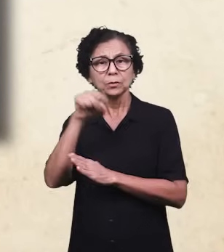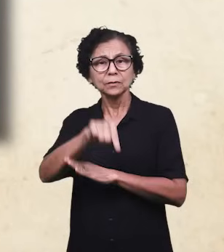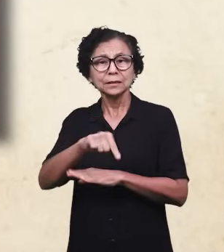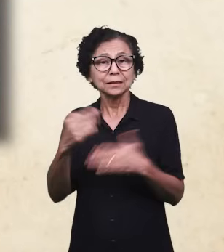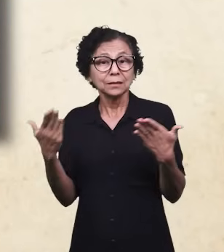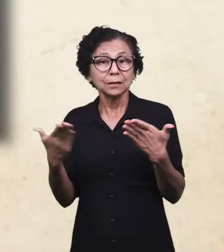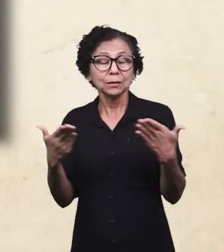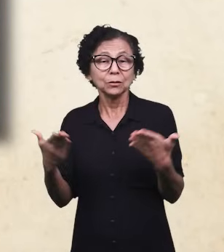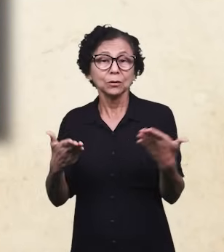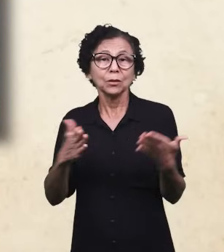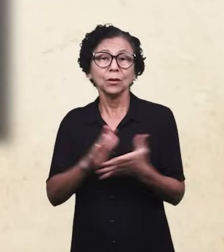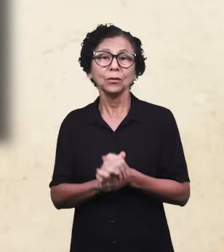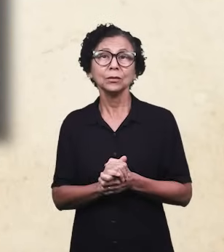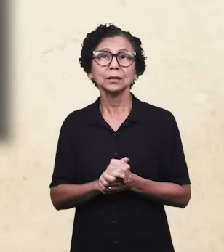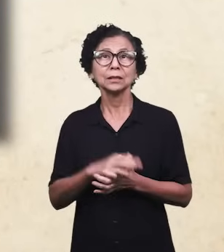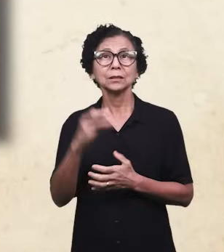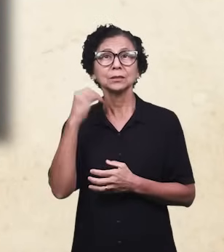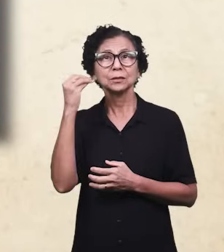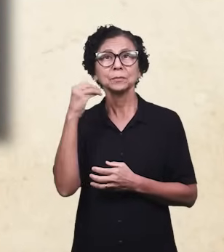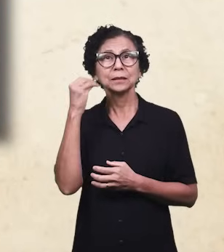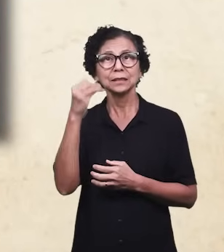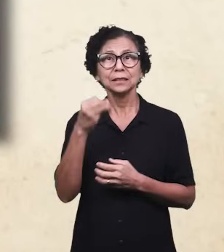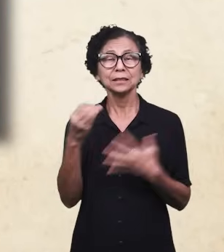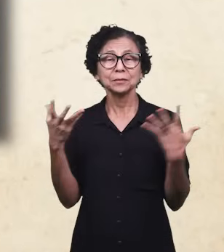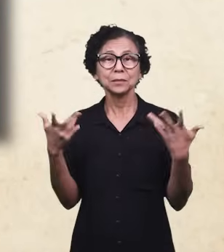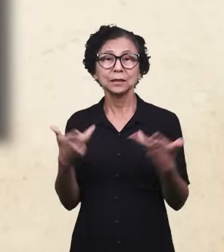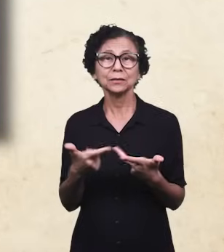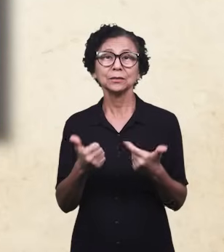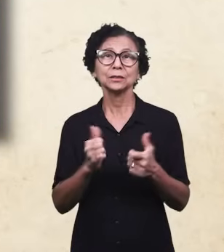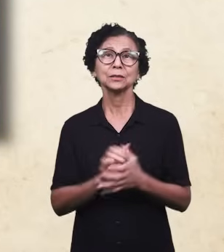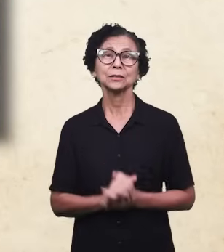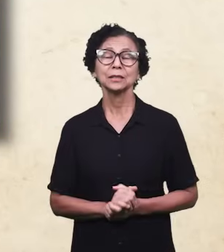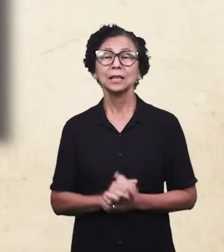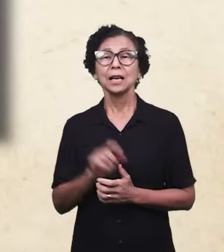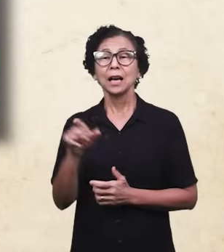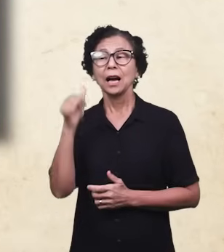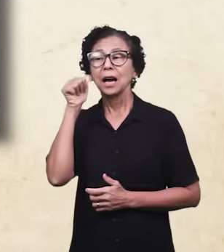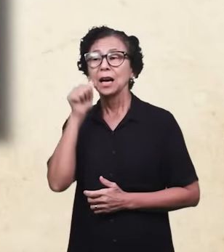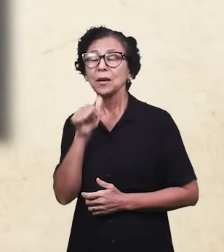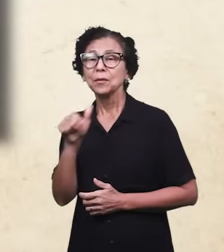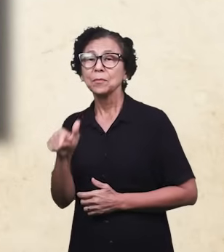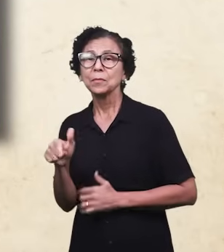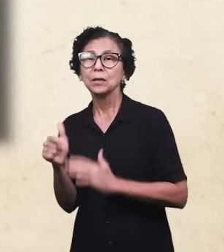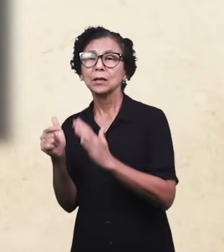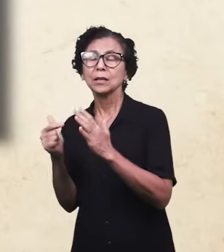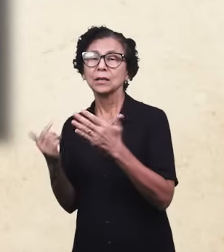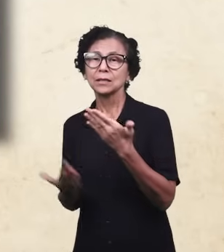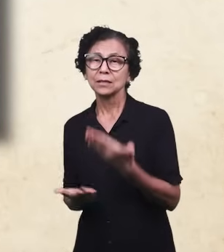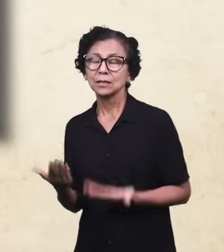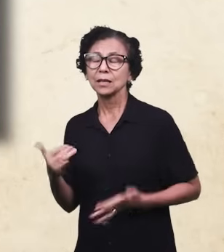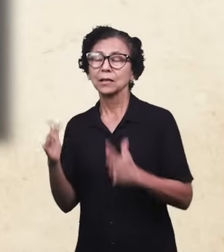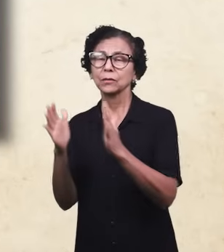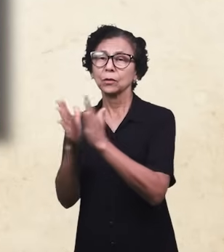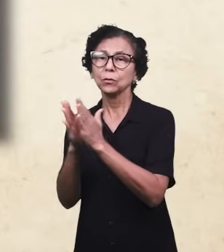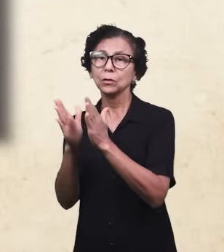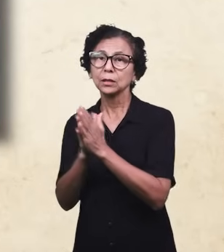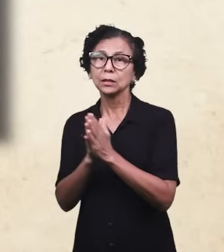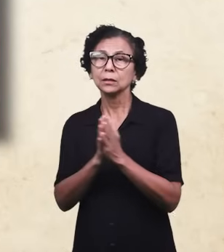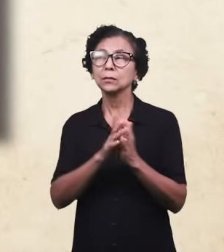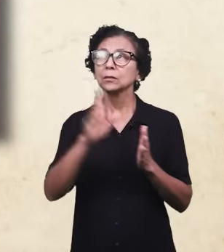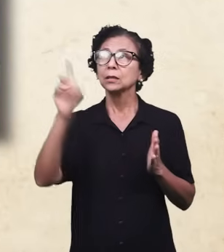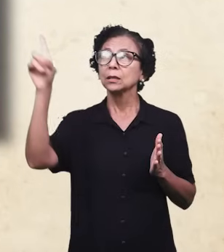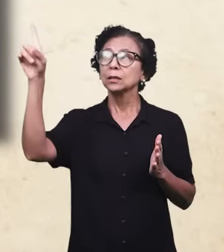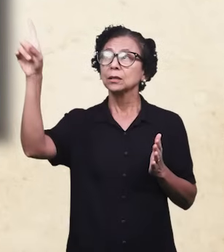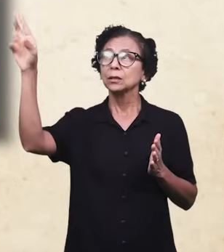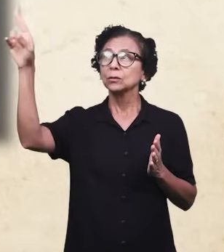assim grandiosa, porque ela estava orando por mim e o Senhor estava me dando o sonho da cura. Quando eu cheguei na última quimioterapia,